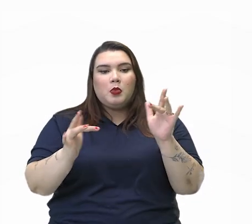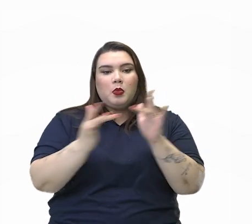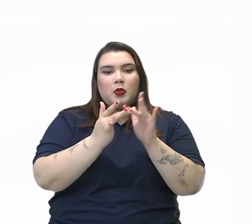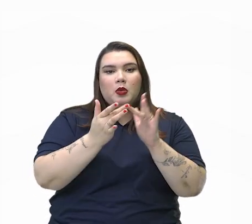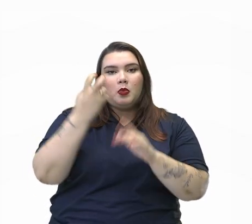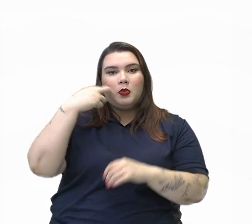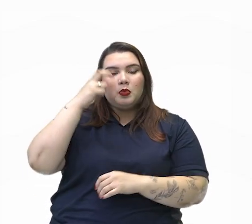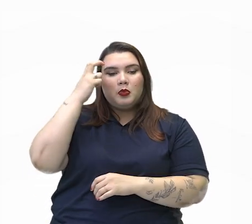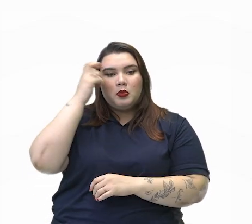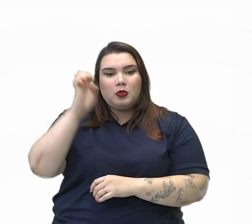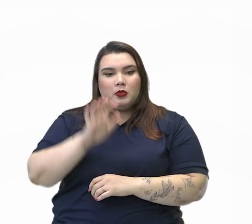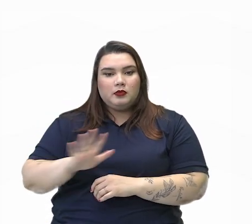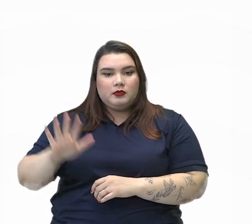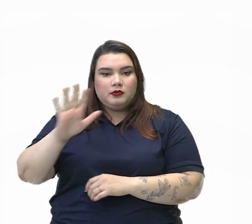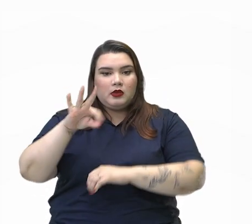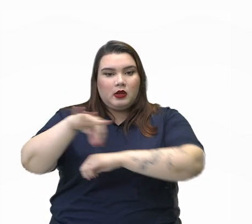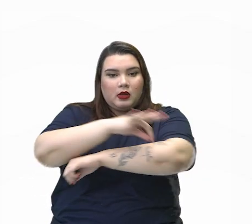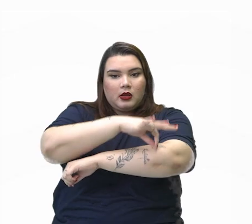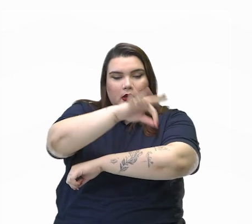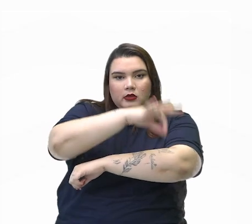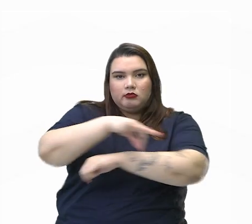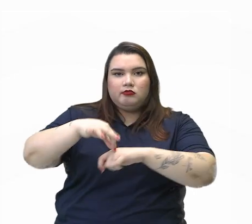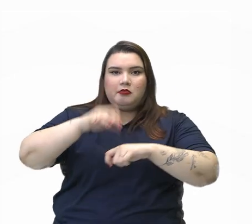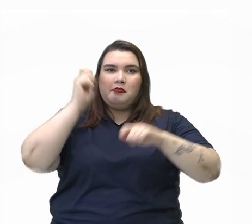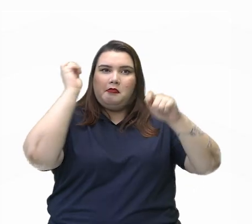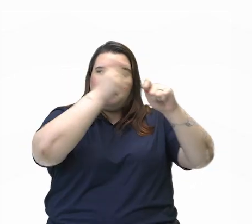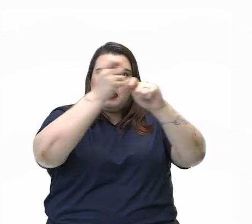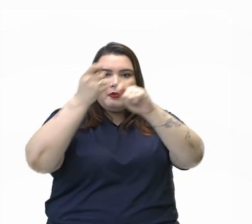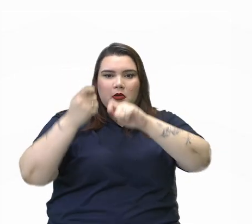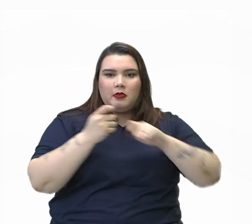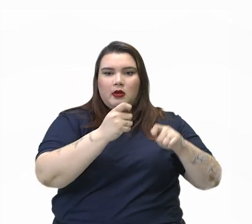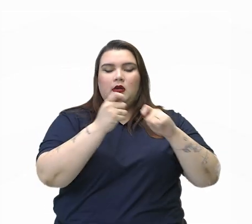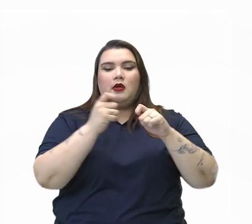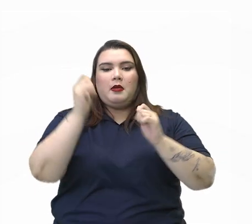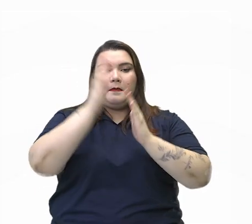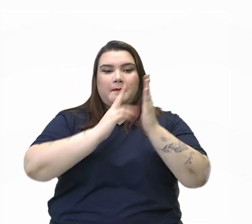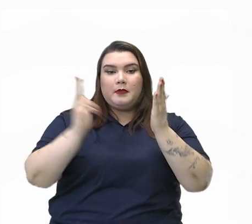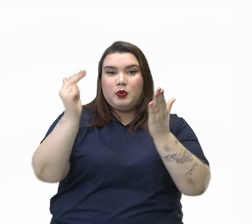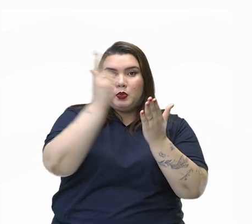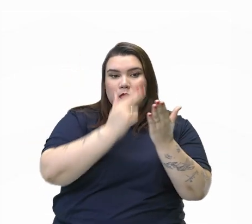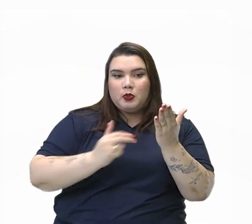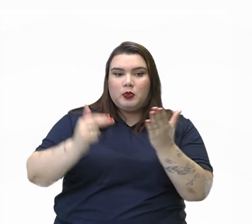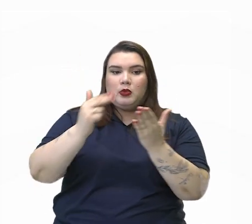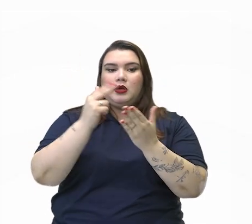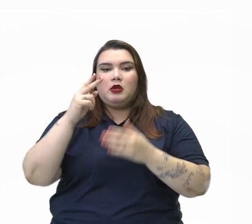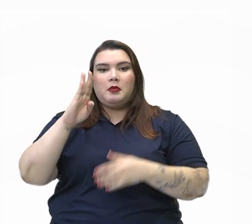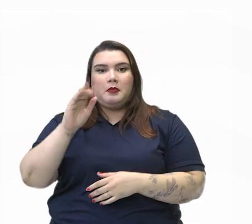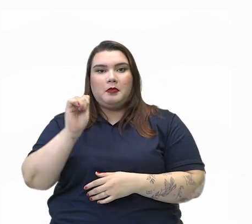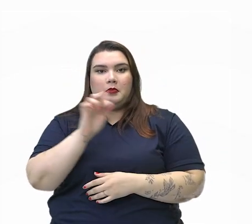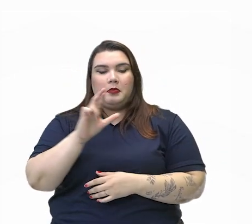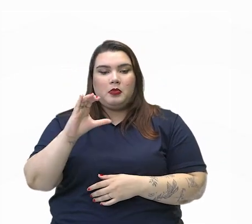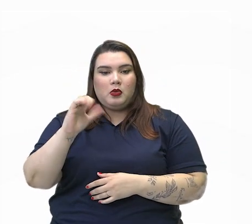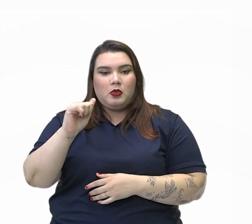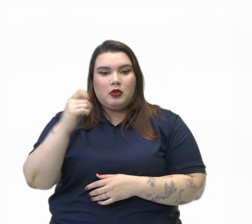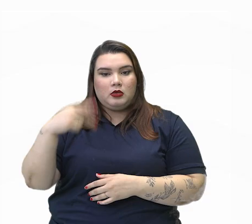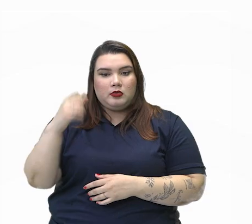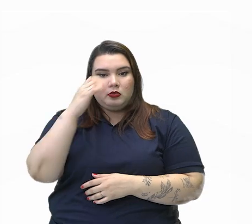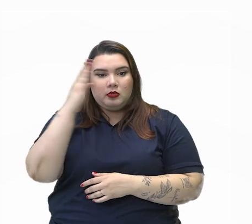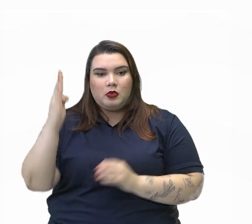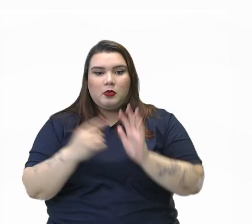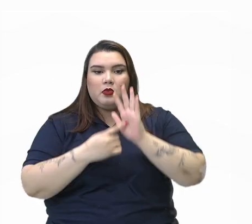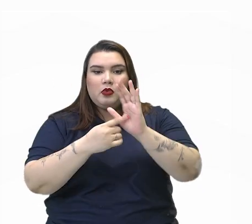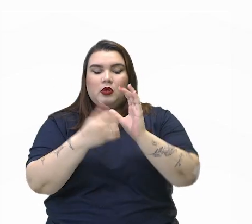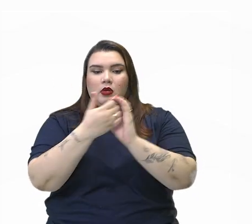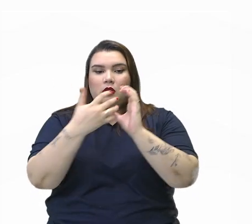cultura europeia. A arquitetura, a escultura, a pintura barroca brasileira apresentam